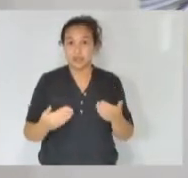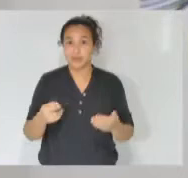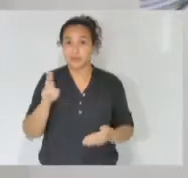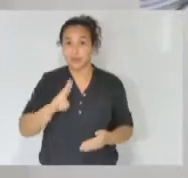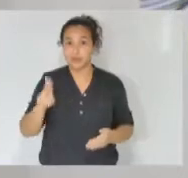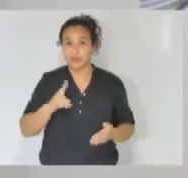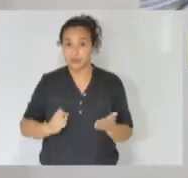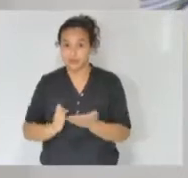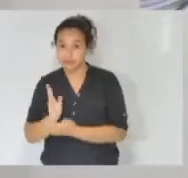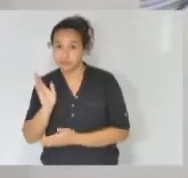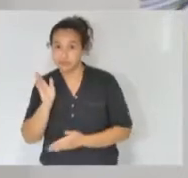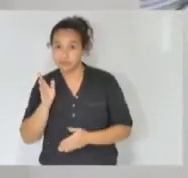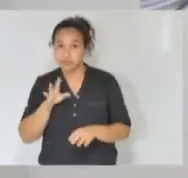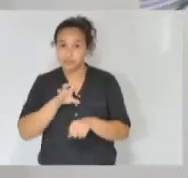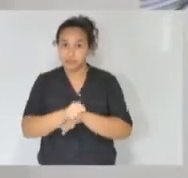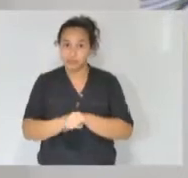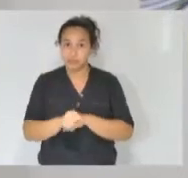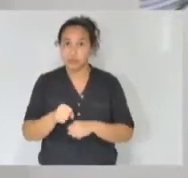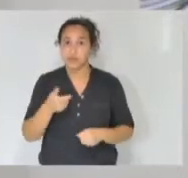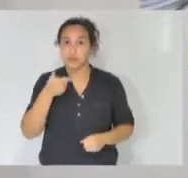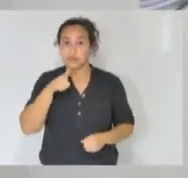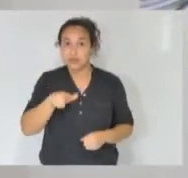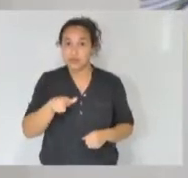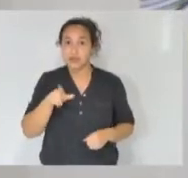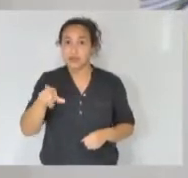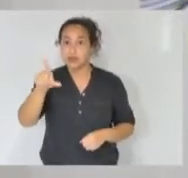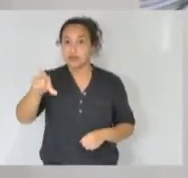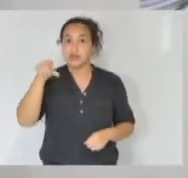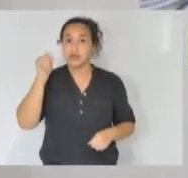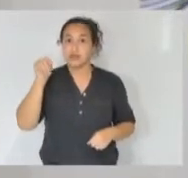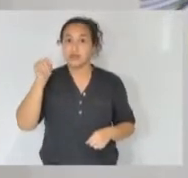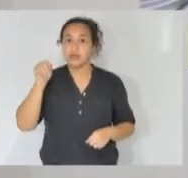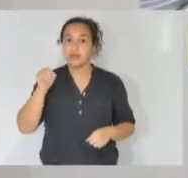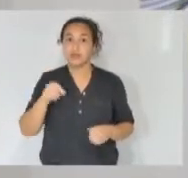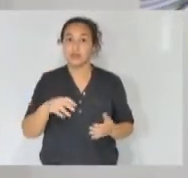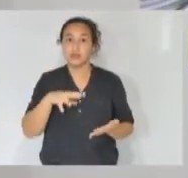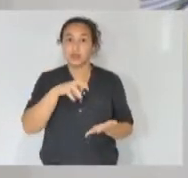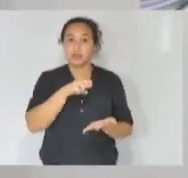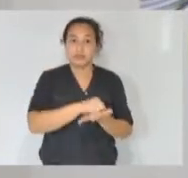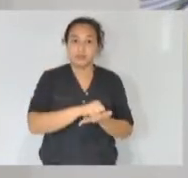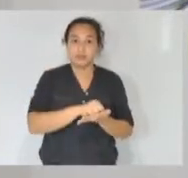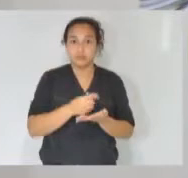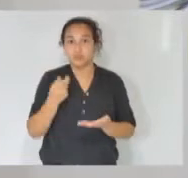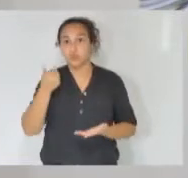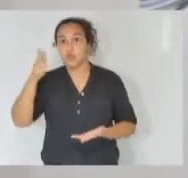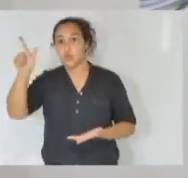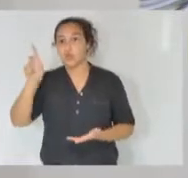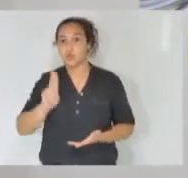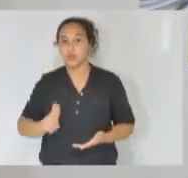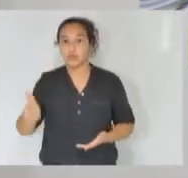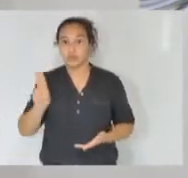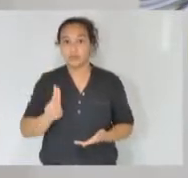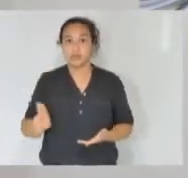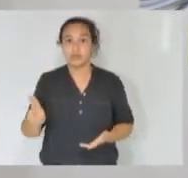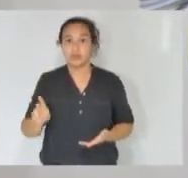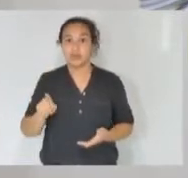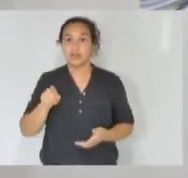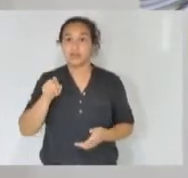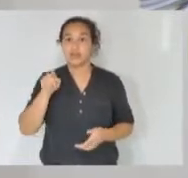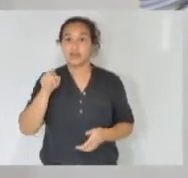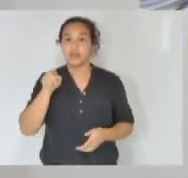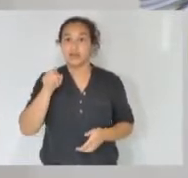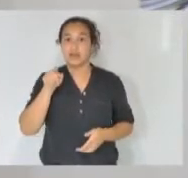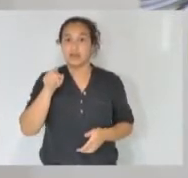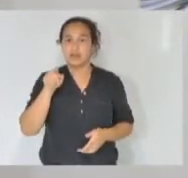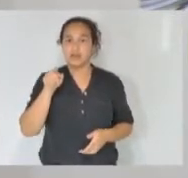universidades, escolhe fazer a matrícula nessa outra universidade, aquele recurso